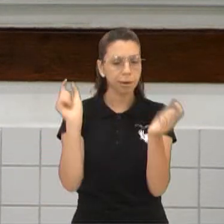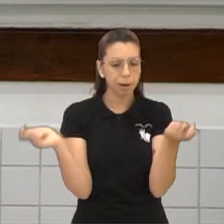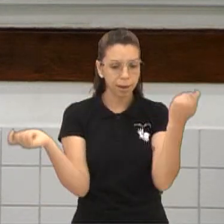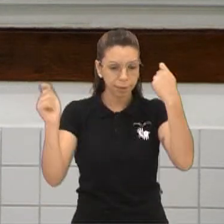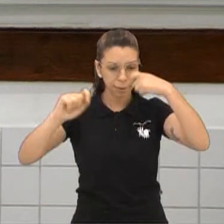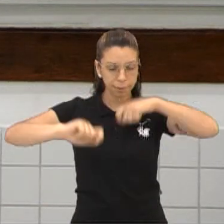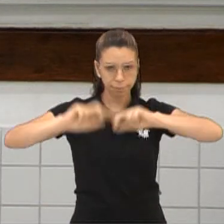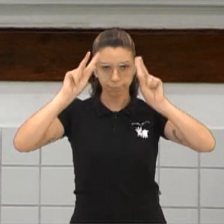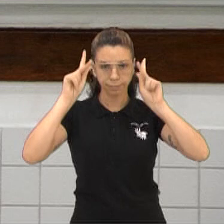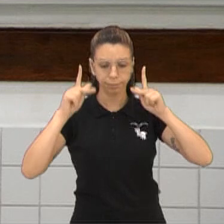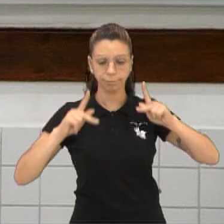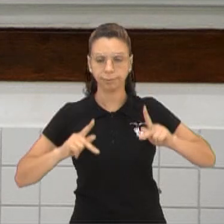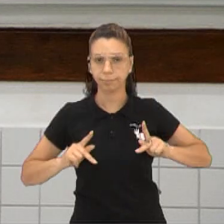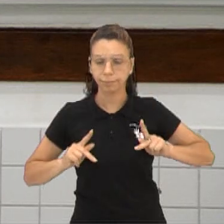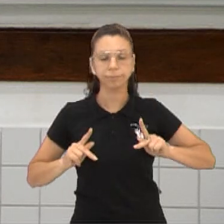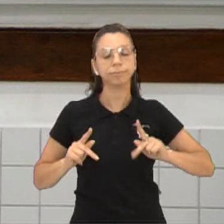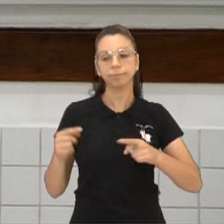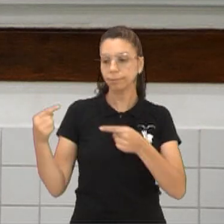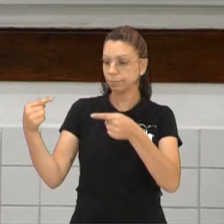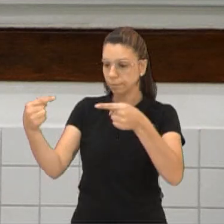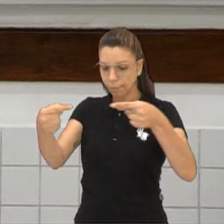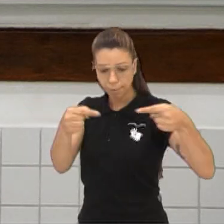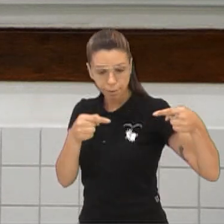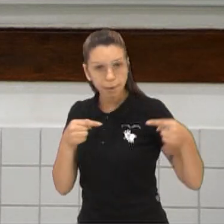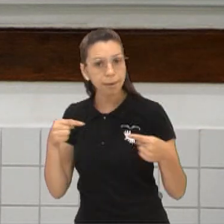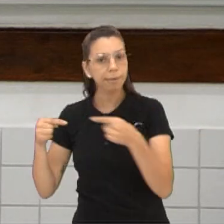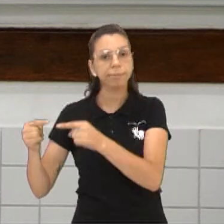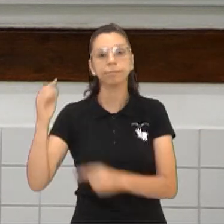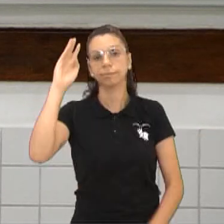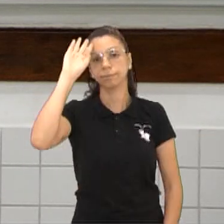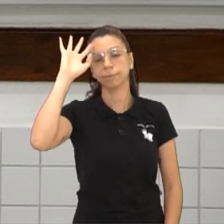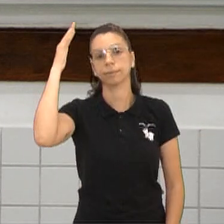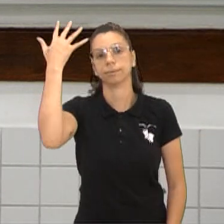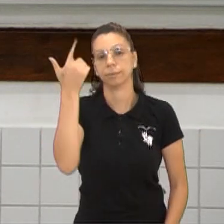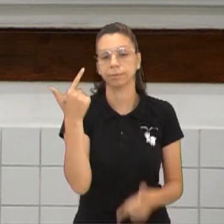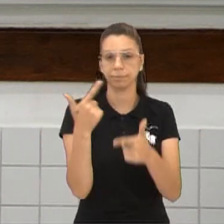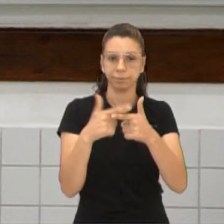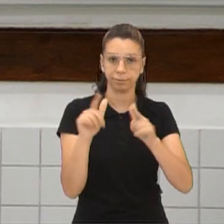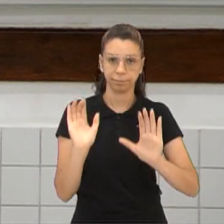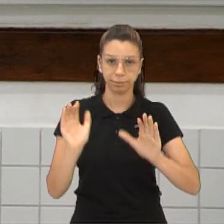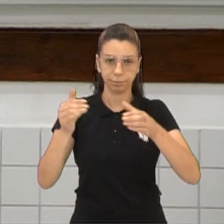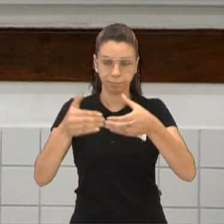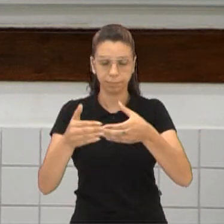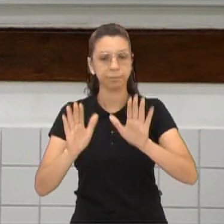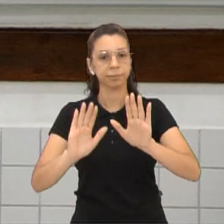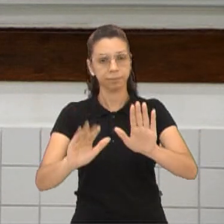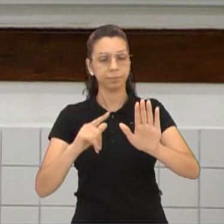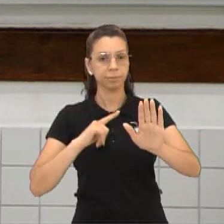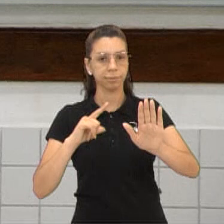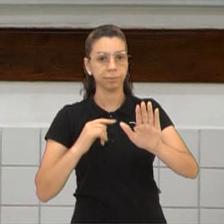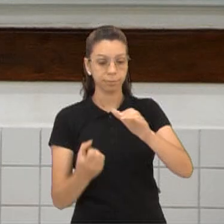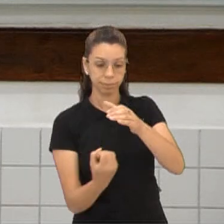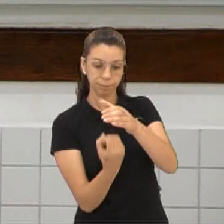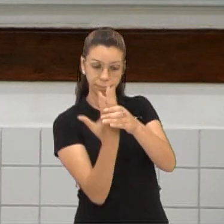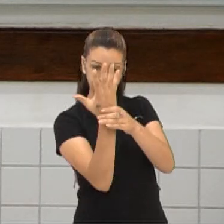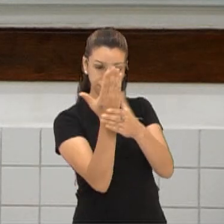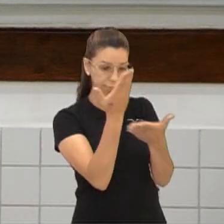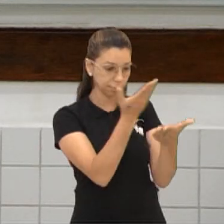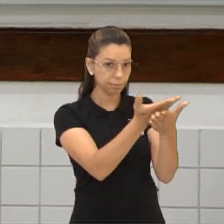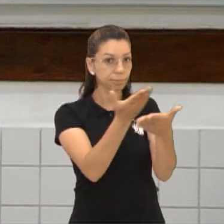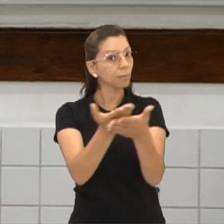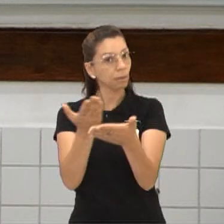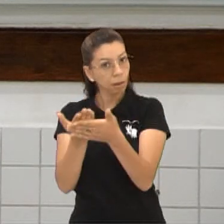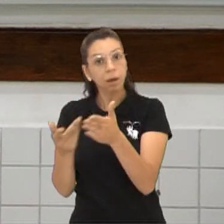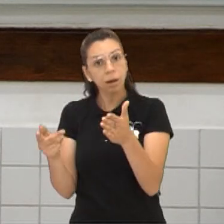que o ser humano tem de debater para resolver problemas coletivos. E a questão ecológica é um problema